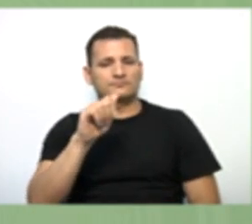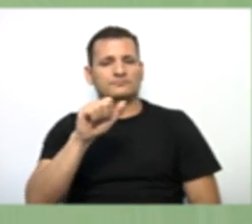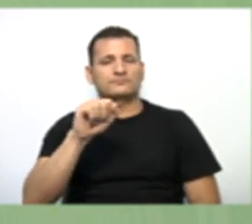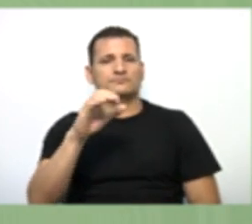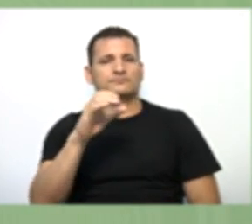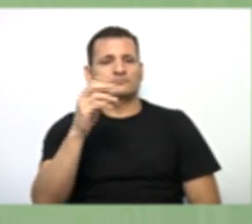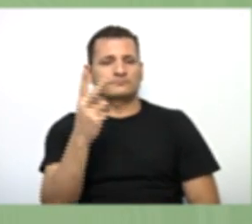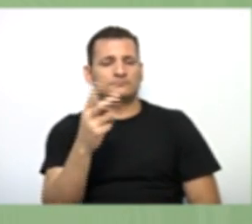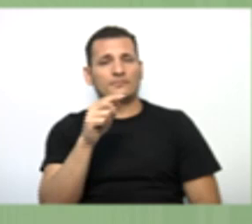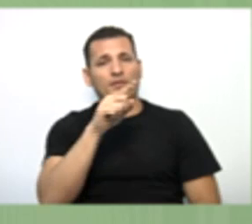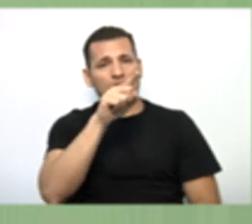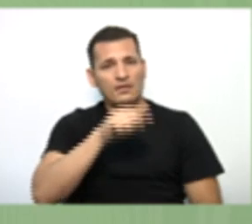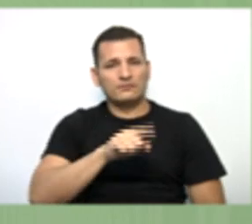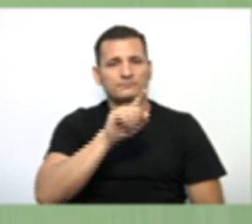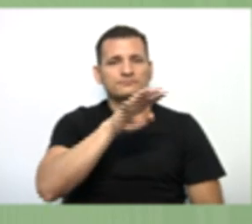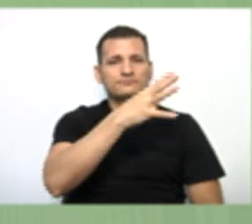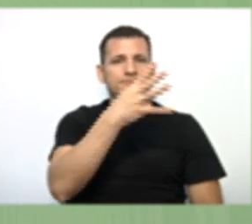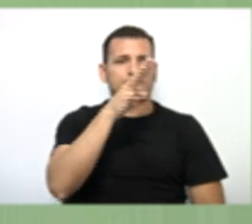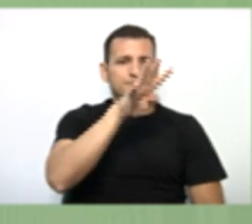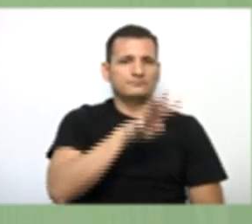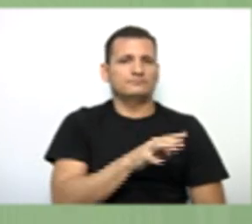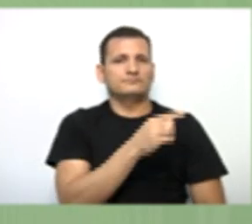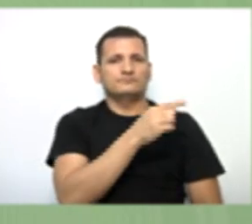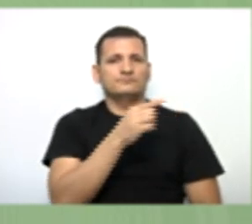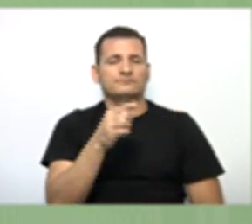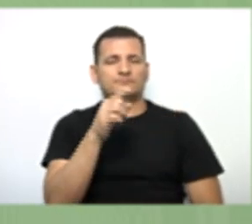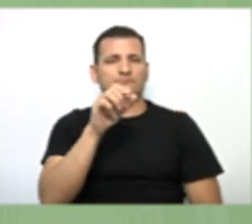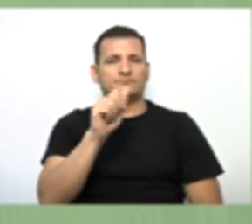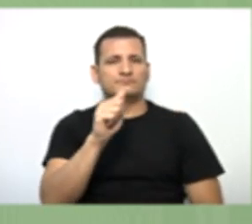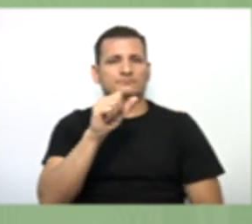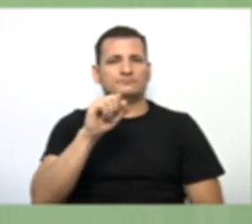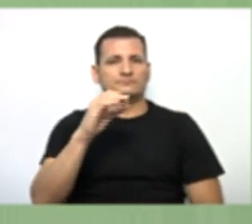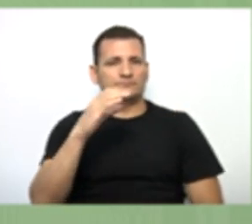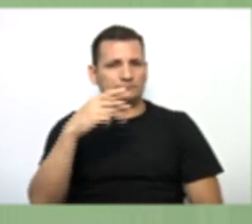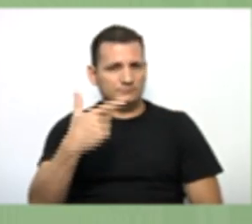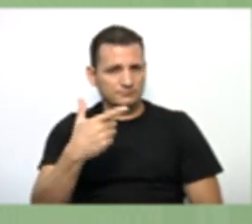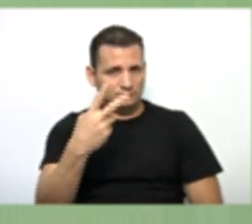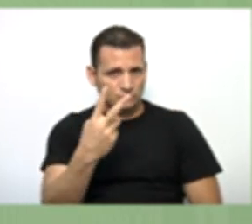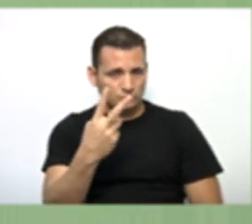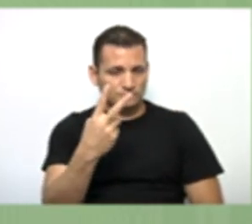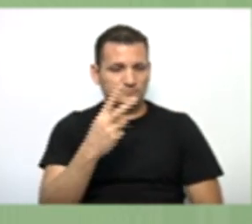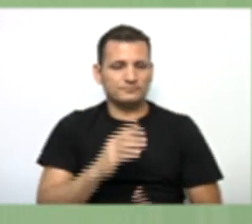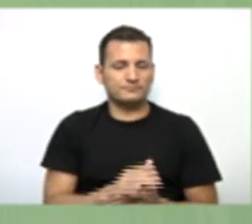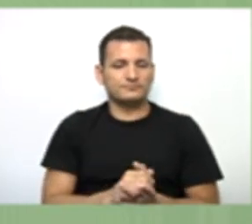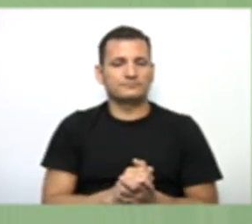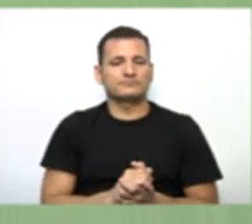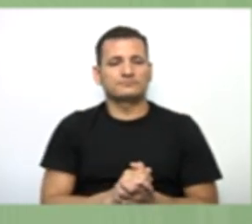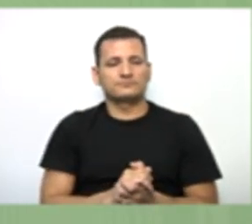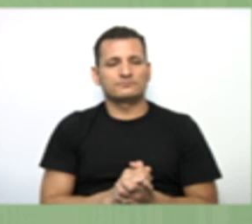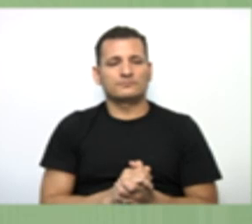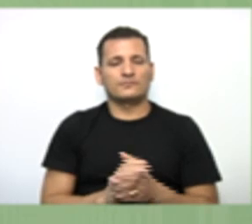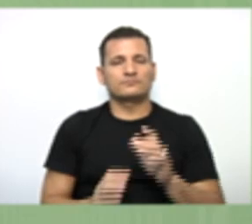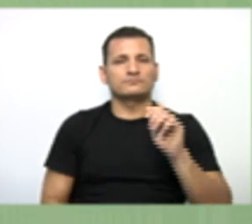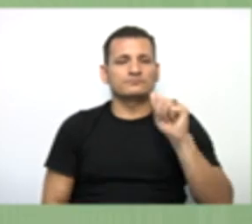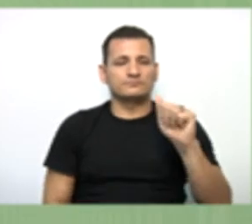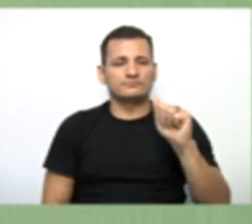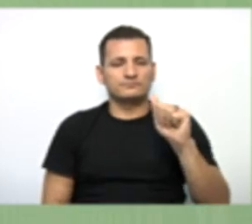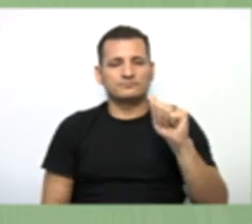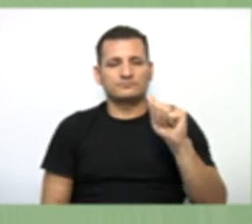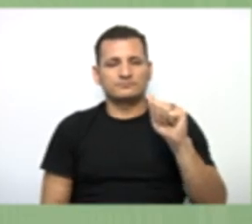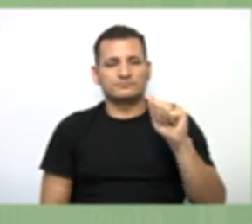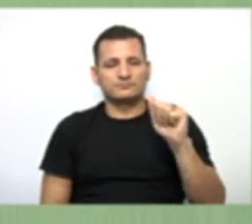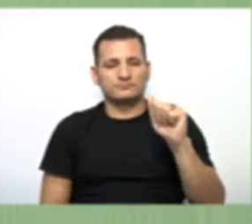Essa aqui é a tabela de código ASCII-2. Por exemplo, o código ASCII-2, o caractere A, é esse